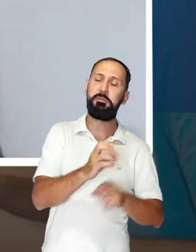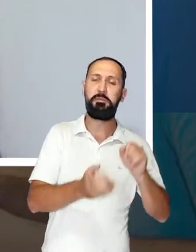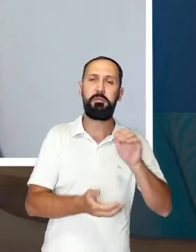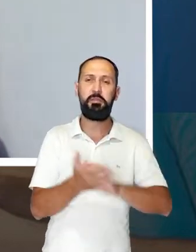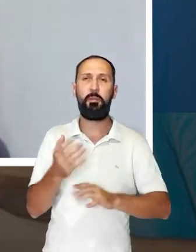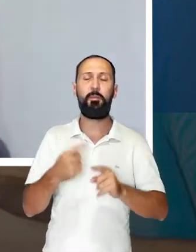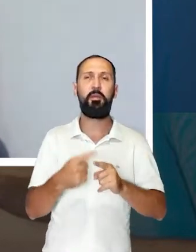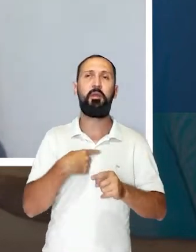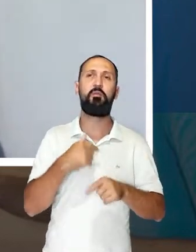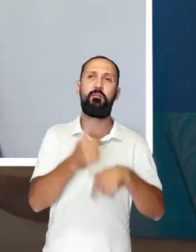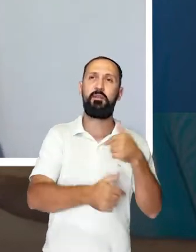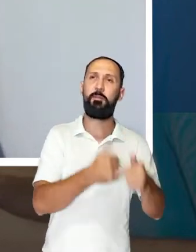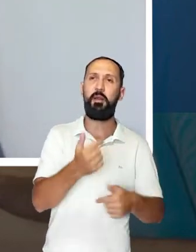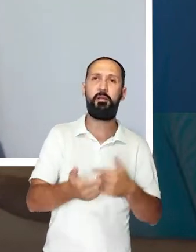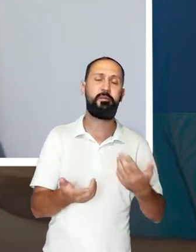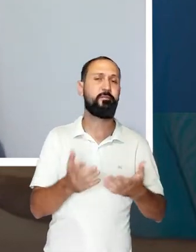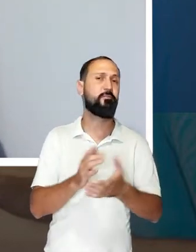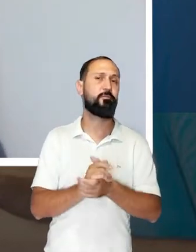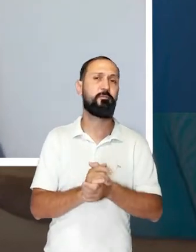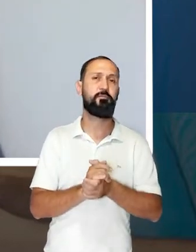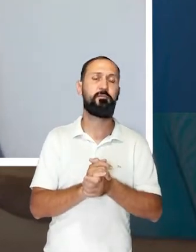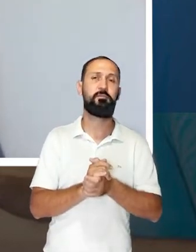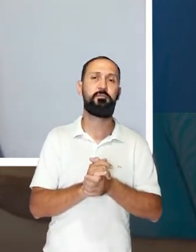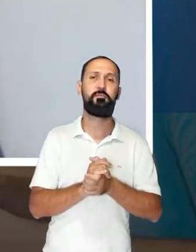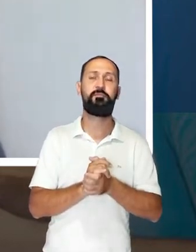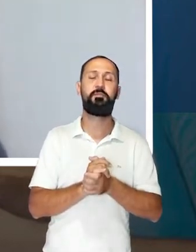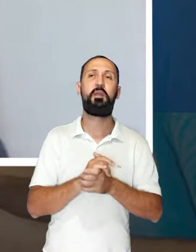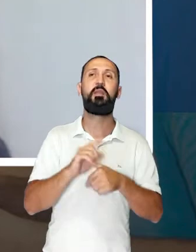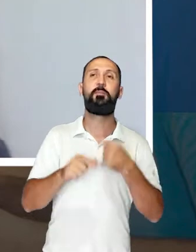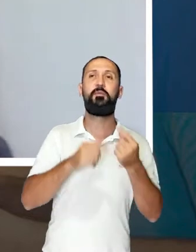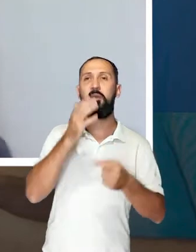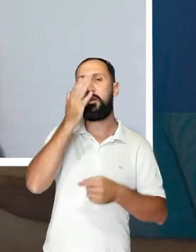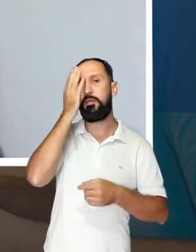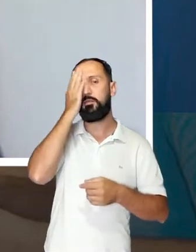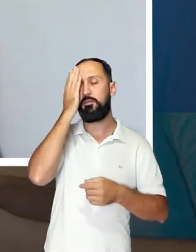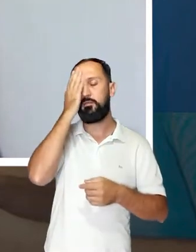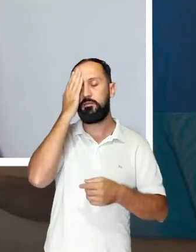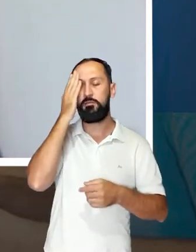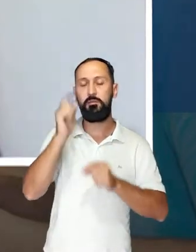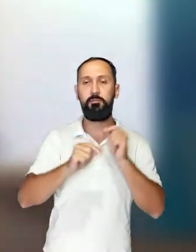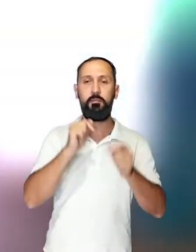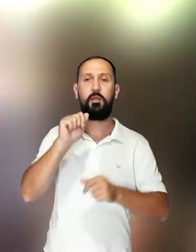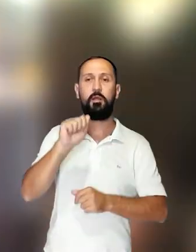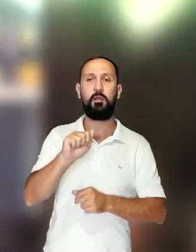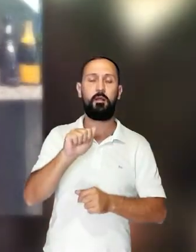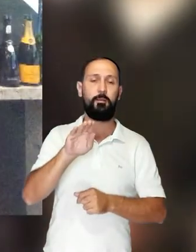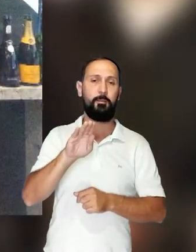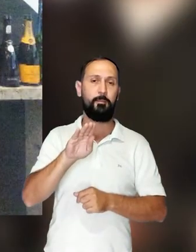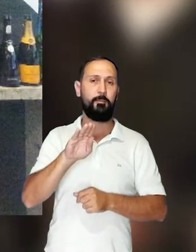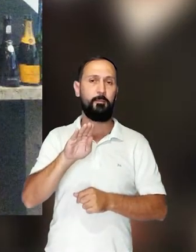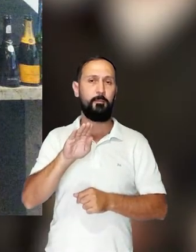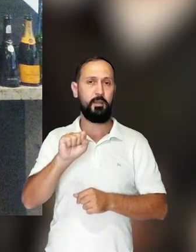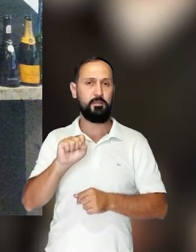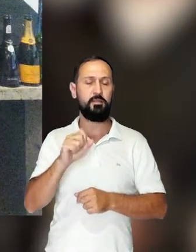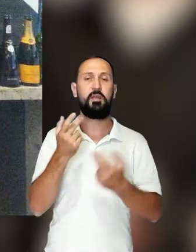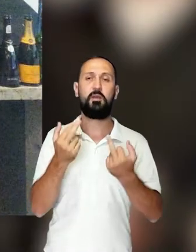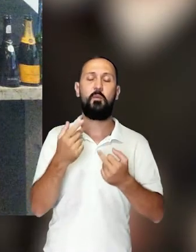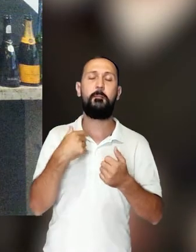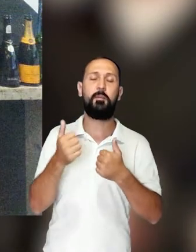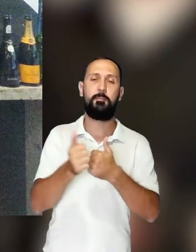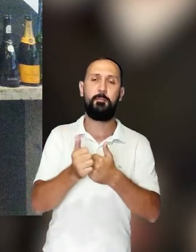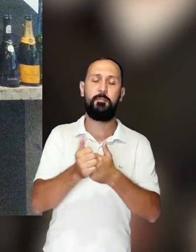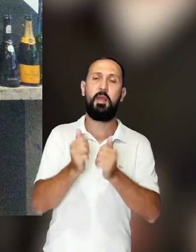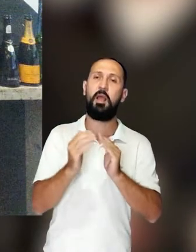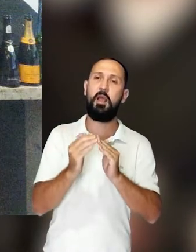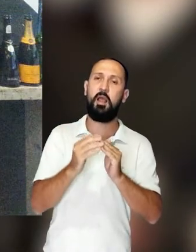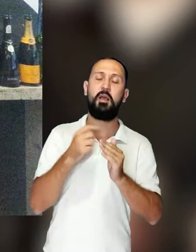E ficava inviável, porque às 5 da tarde eu estava trabalhando. Quando descobri que tinha uma ABS a